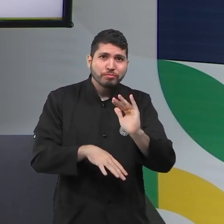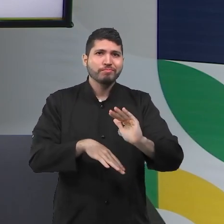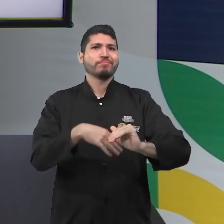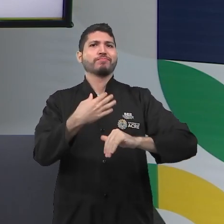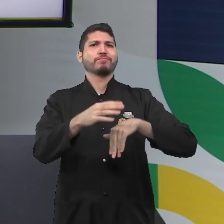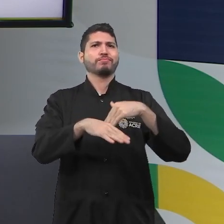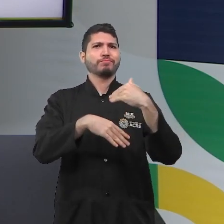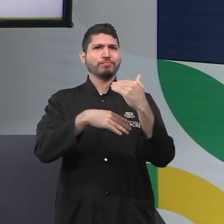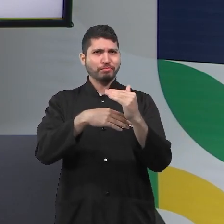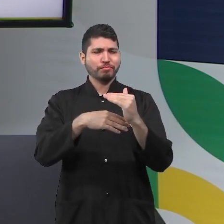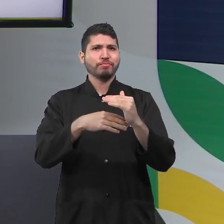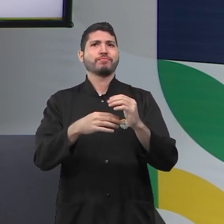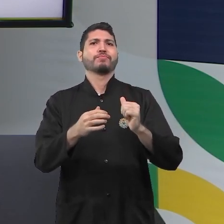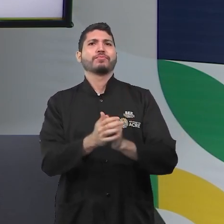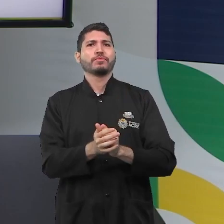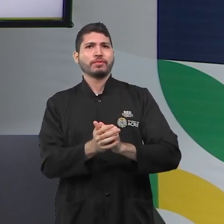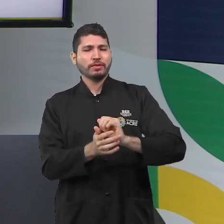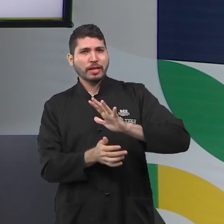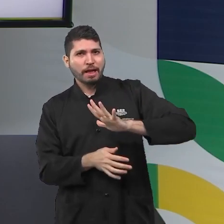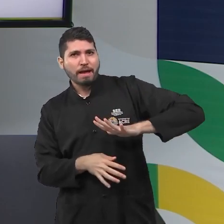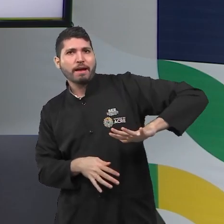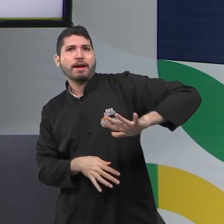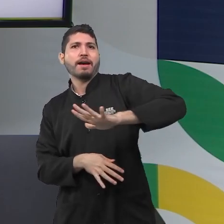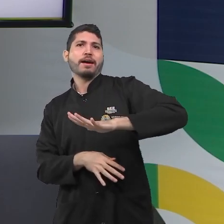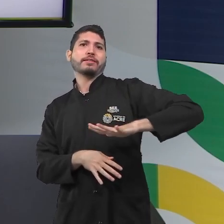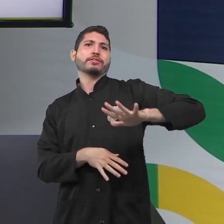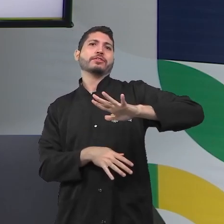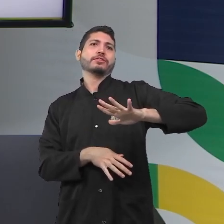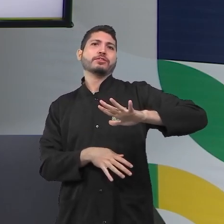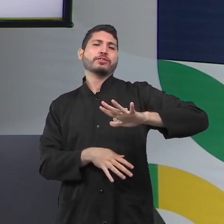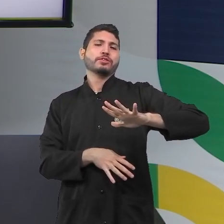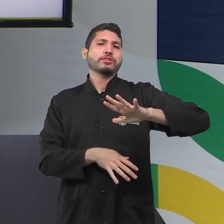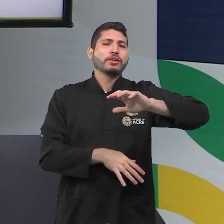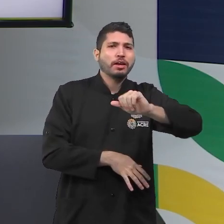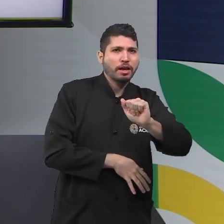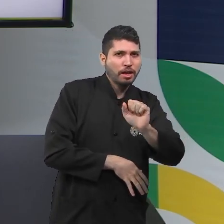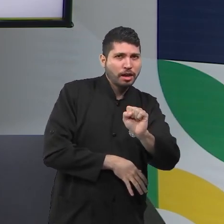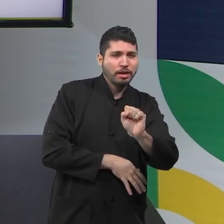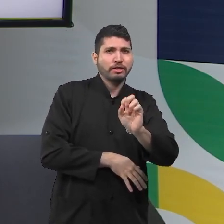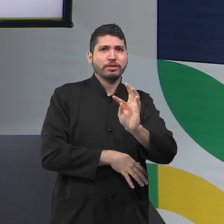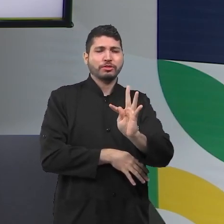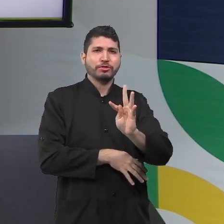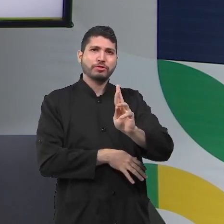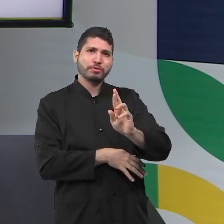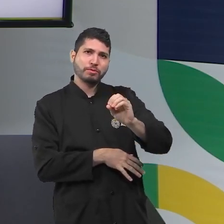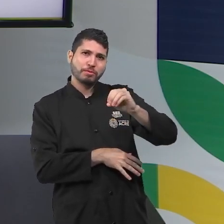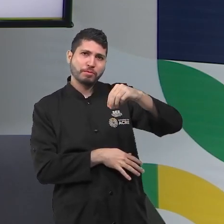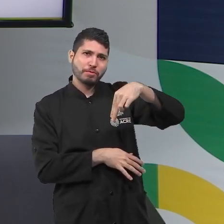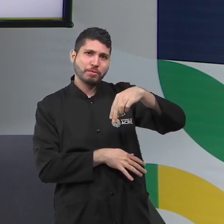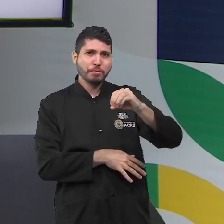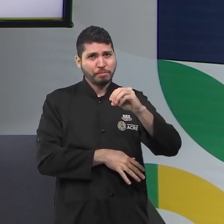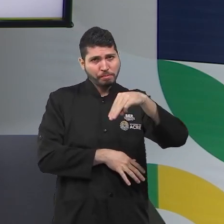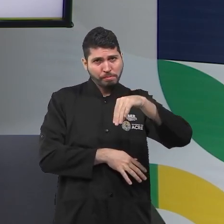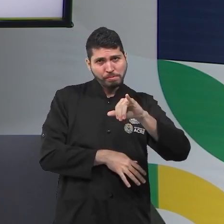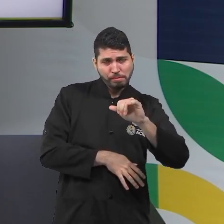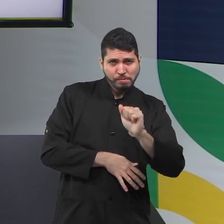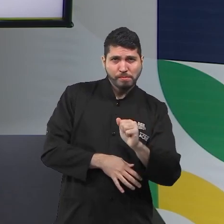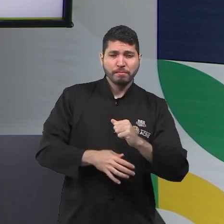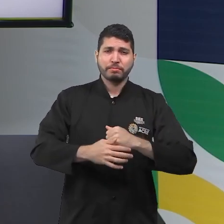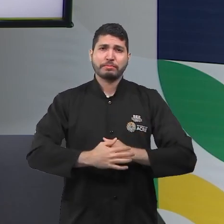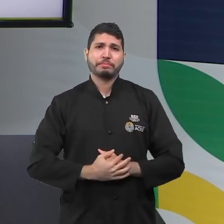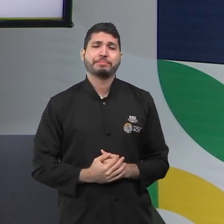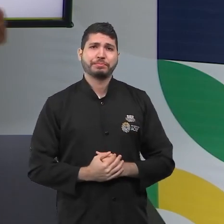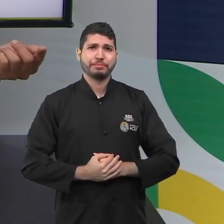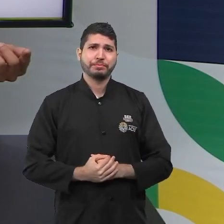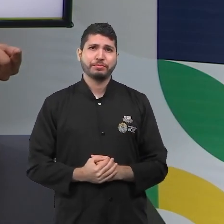na astronomia. Então é alguma coisa que precisava não apenas ser destruído, mas entendido. Quer dizer, na